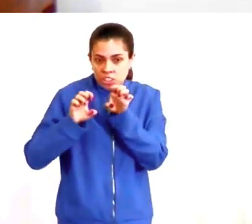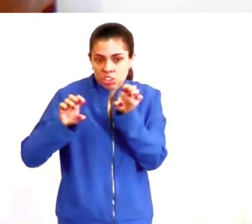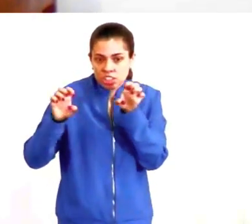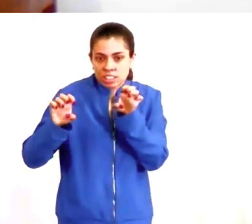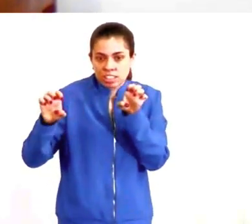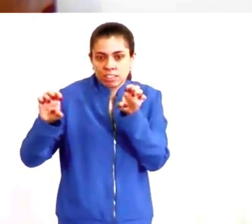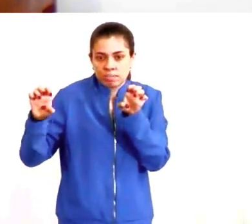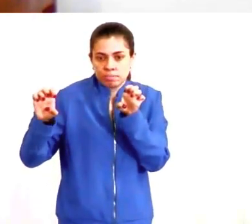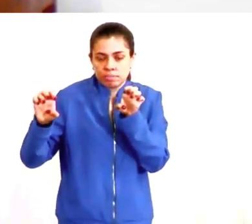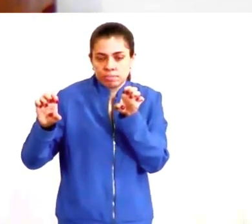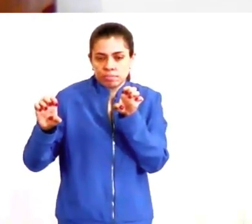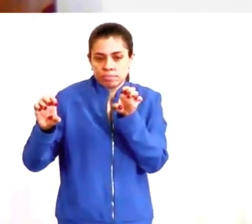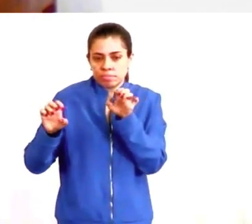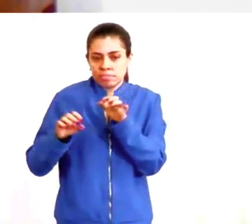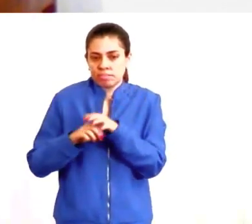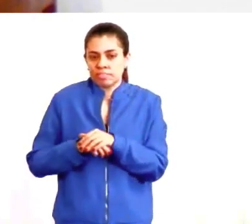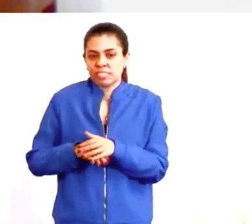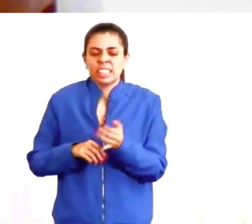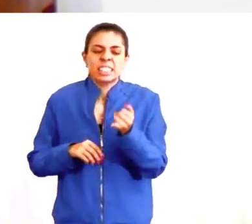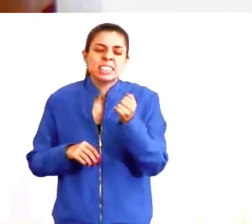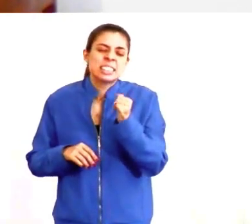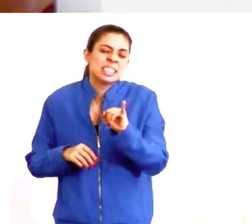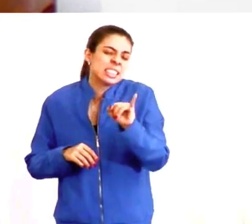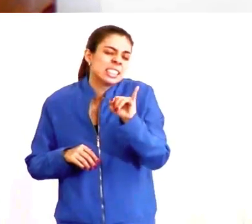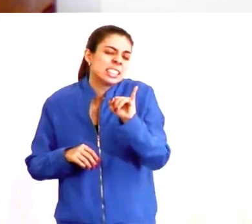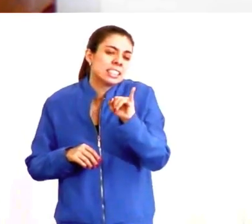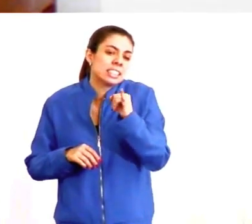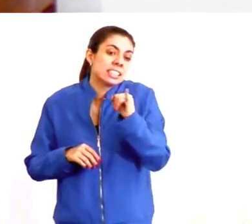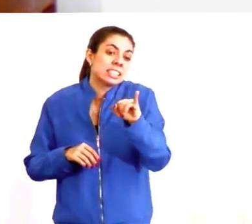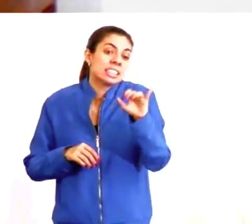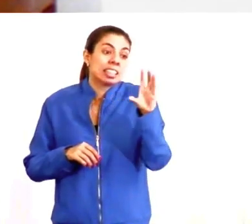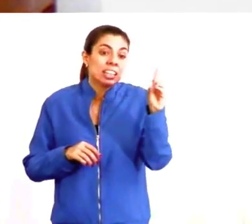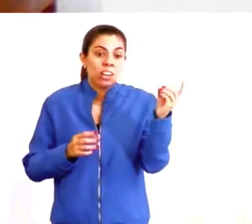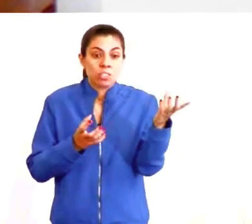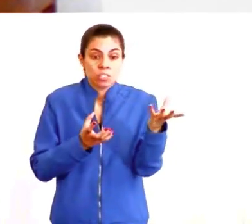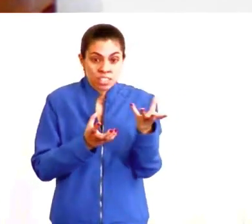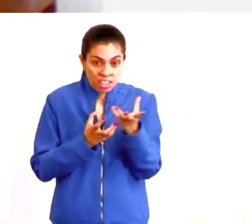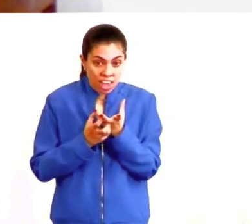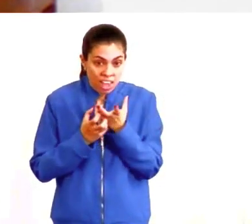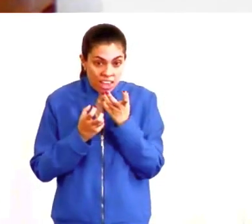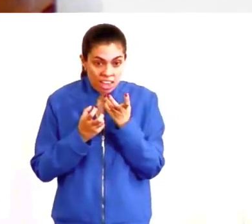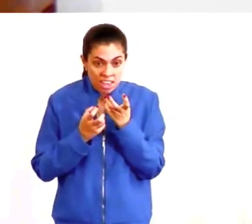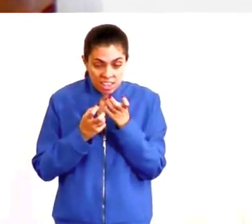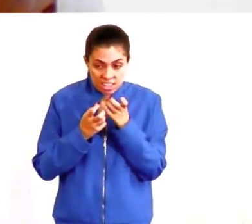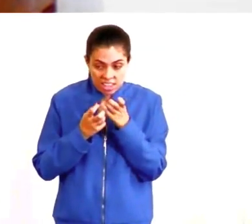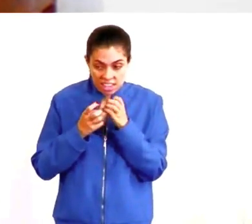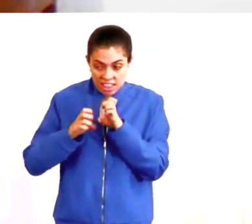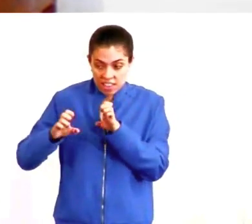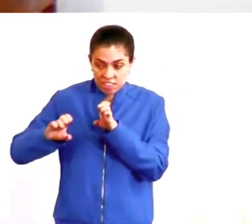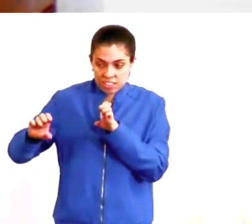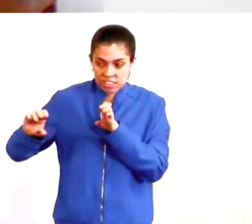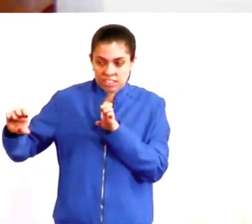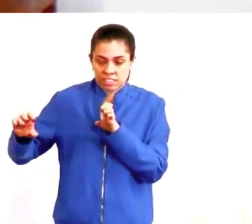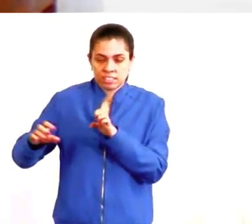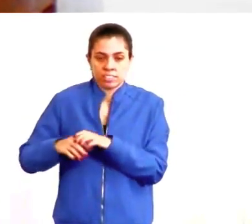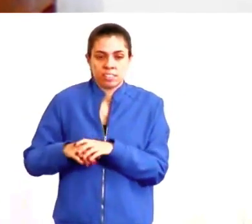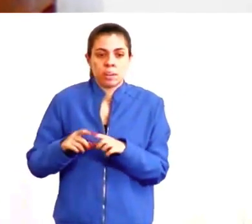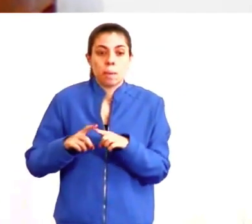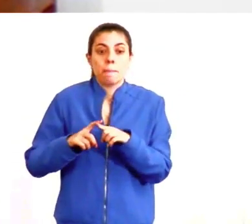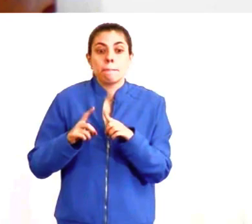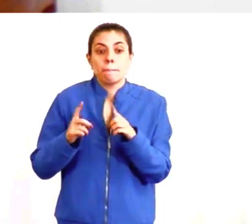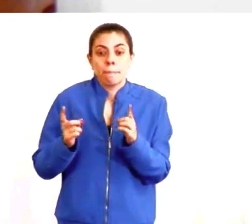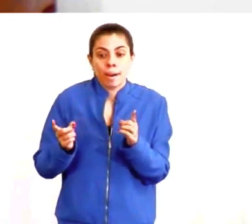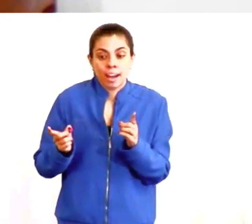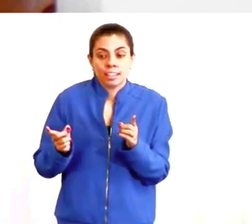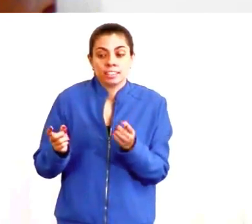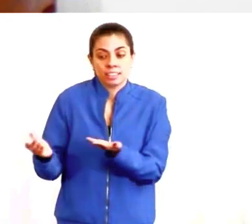quiser alcançar esses povos distantes, Ele vai achar uma forma lá. Mas isso não tirou o vigor de